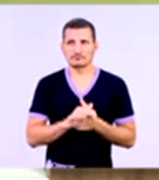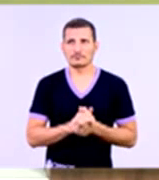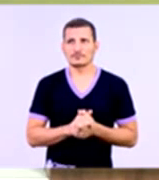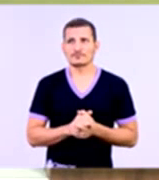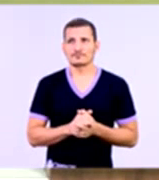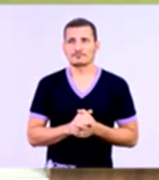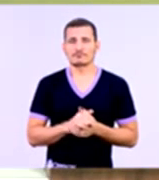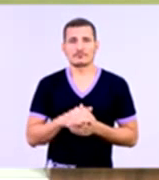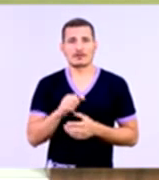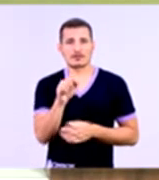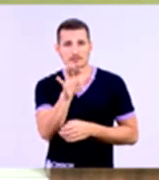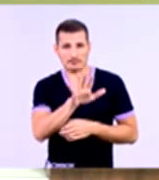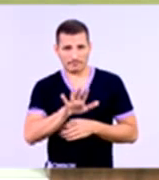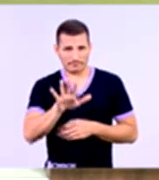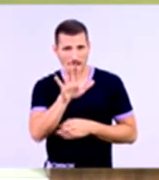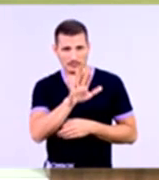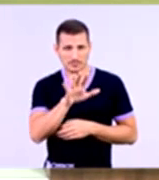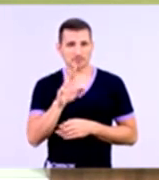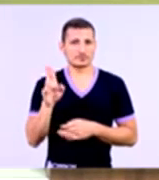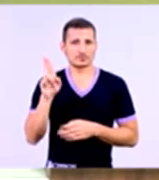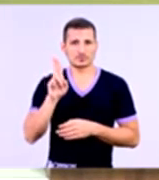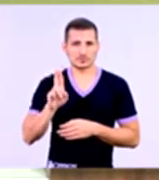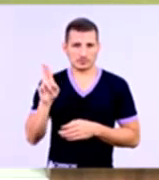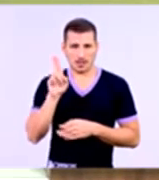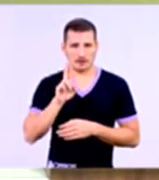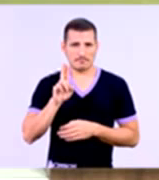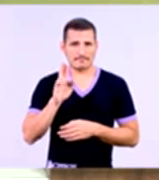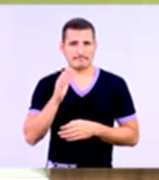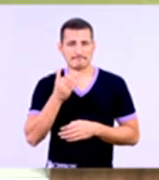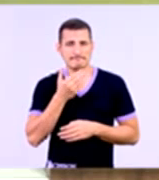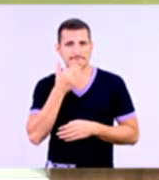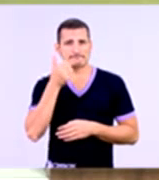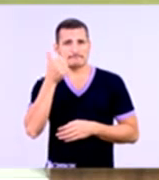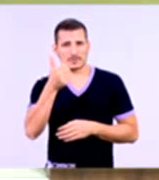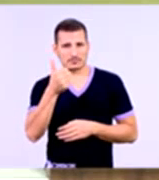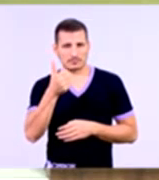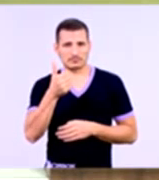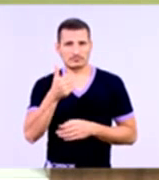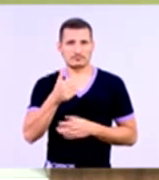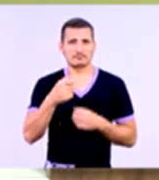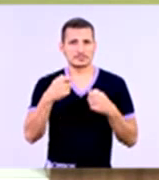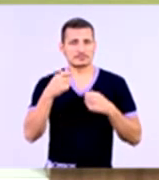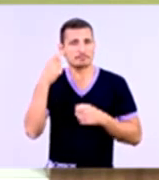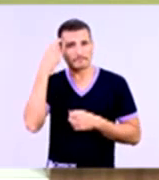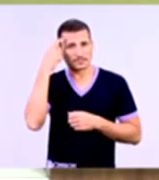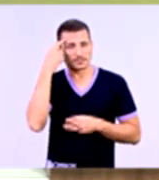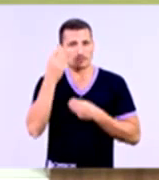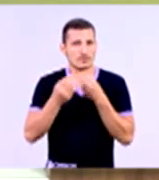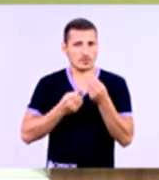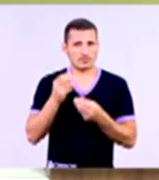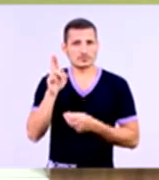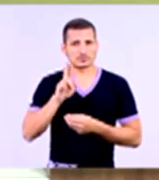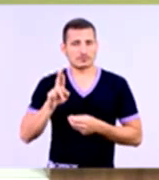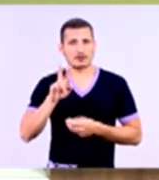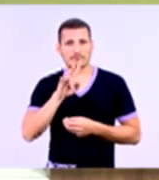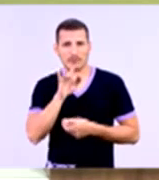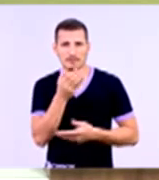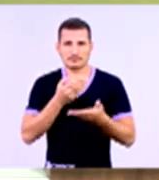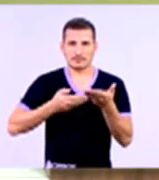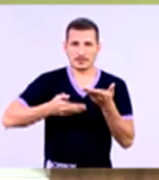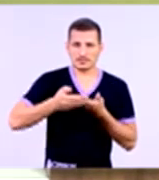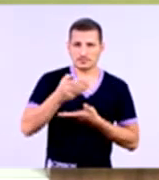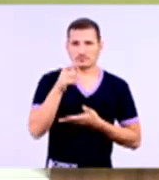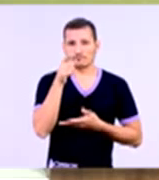tornar um sistema, uma interface de usuário eficiente, né? A gente tem que pensar em como o usuário iria interagir com você,